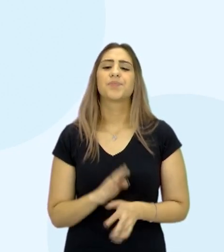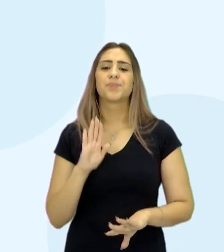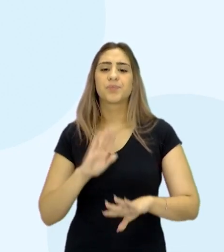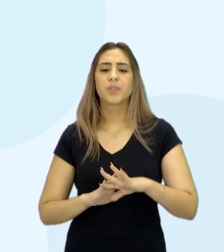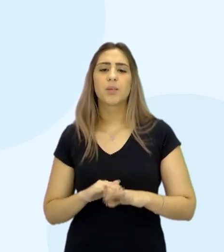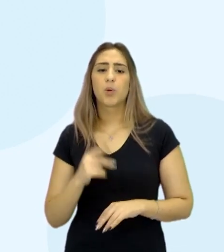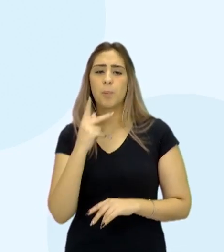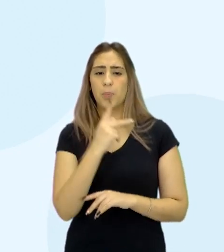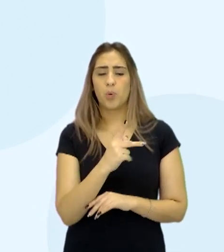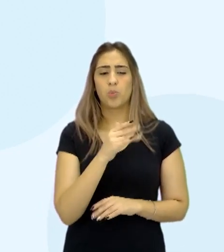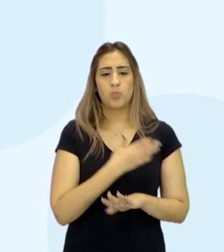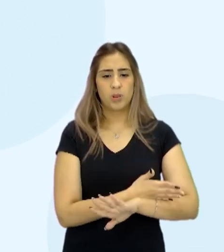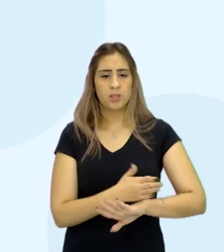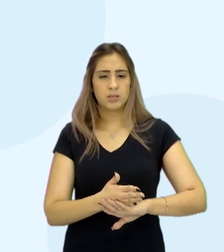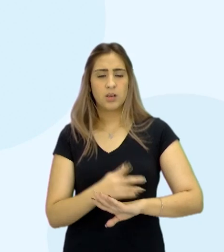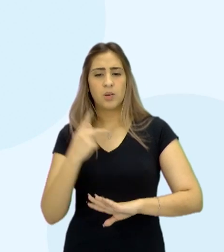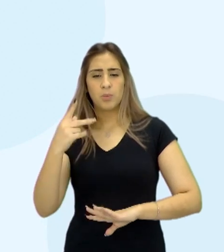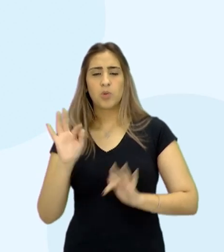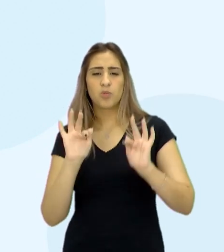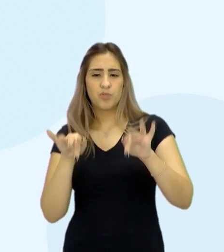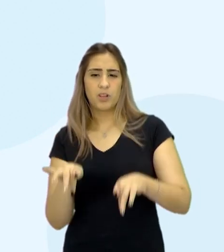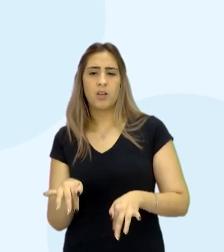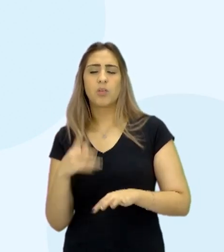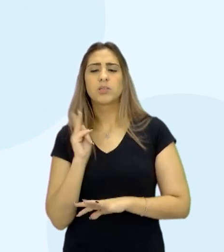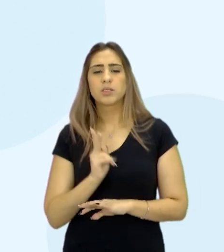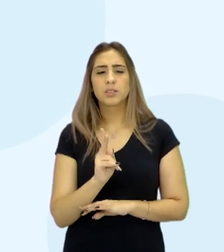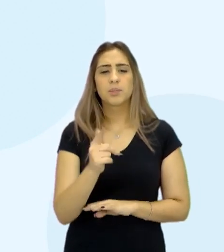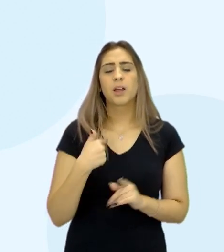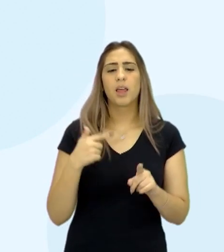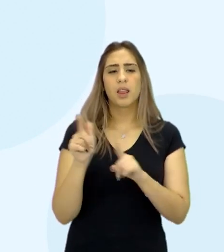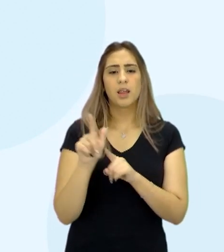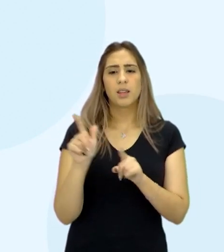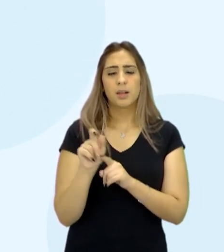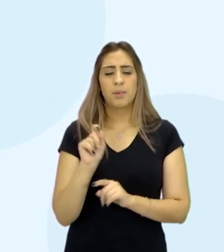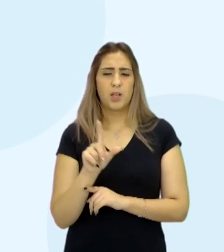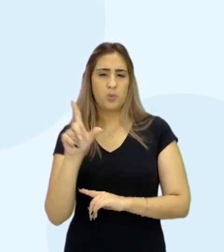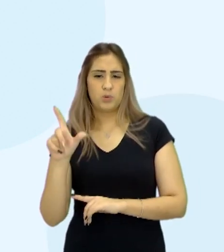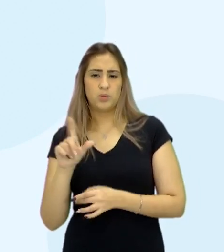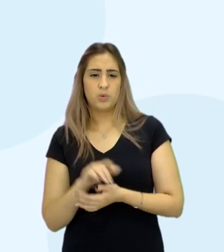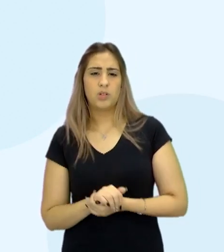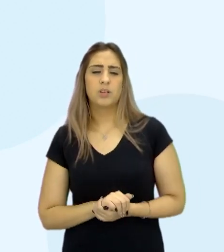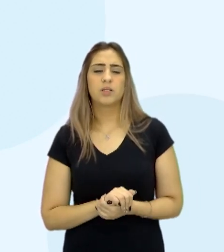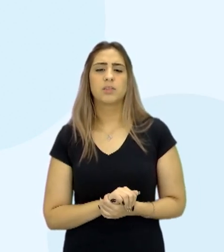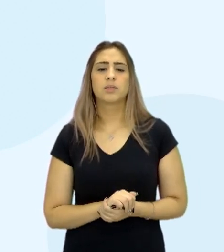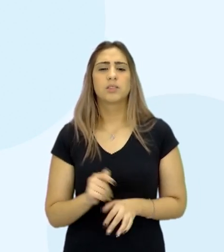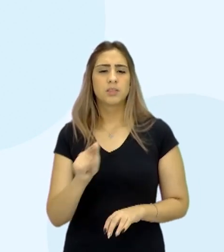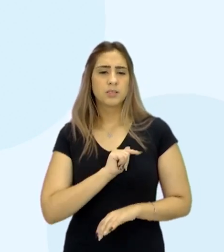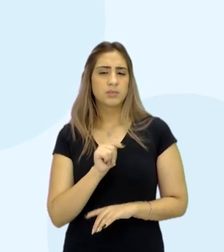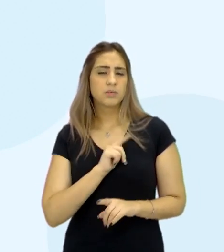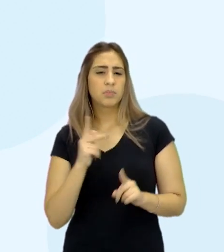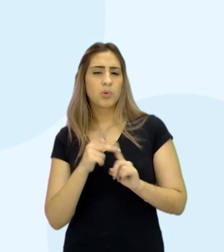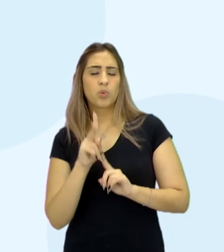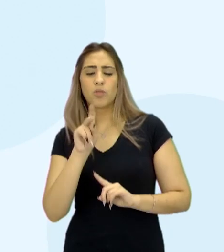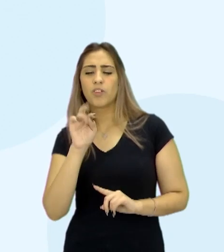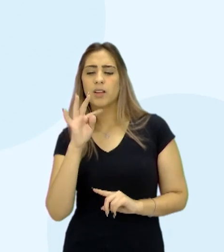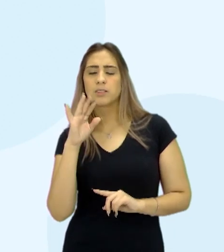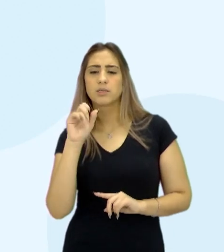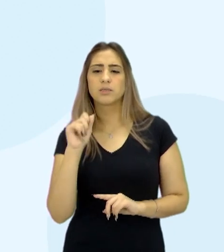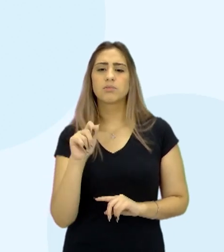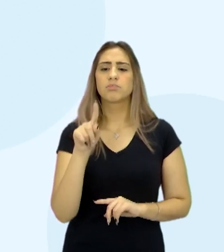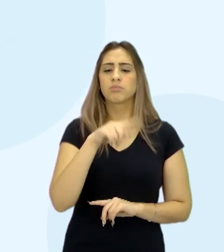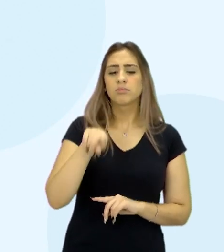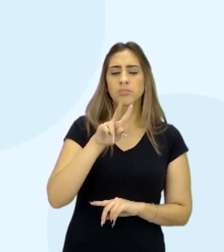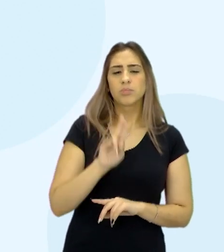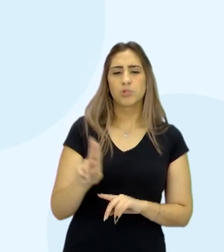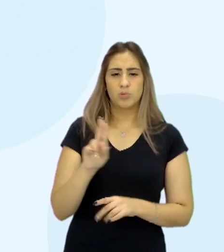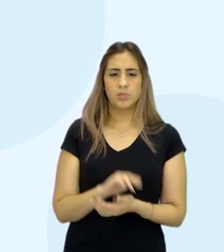ponto inicial, com o ponto final, tudo com a letra maiúscula, viu? Pontos, vértices de segmento, a gente usa a letra